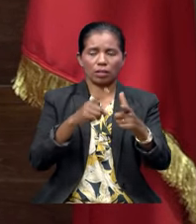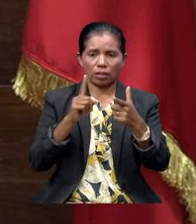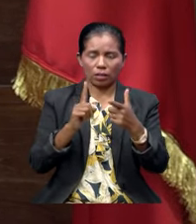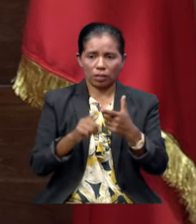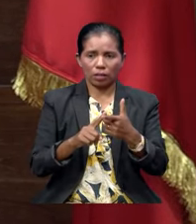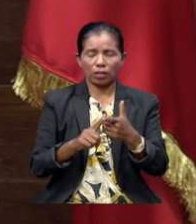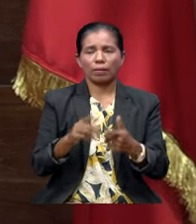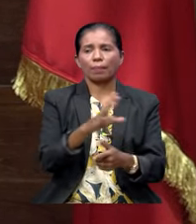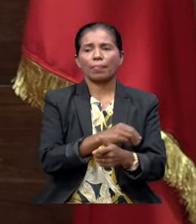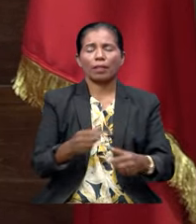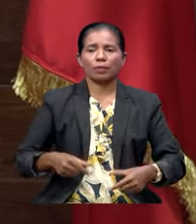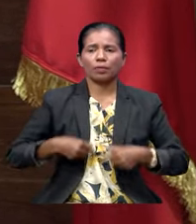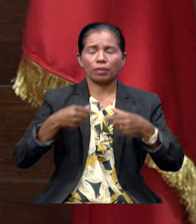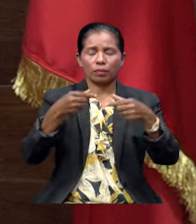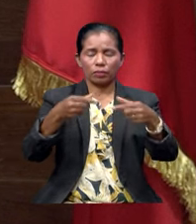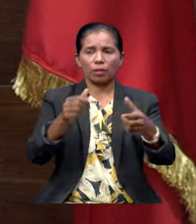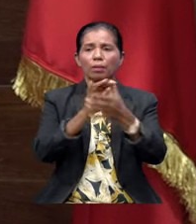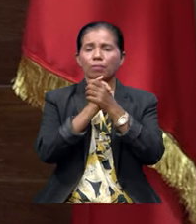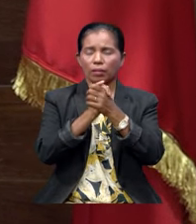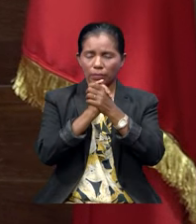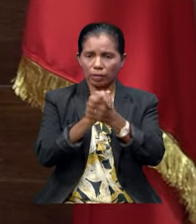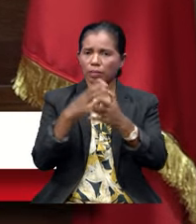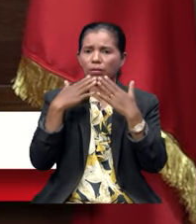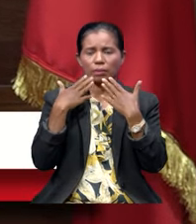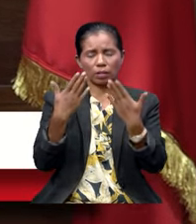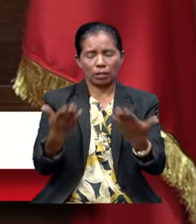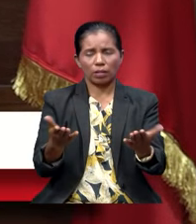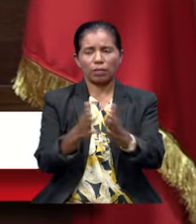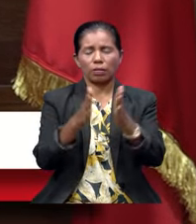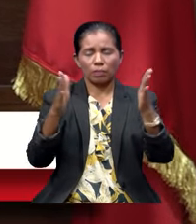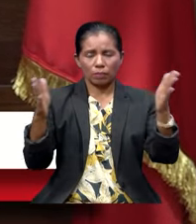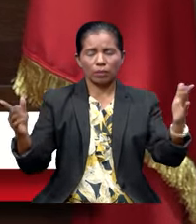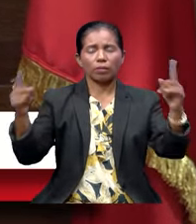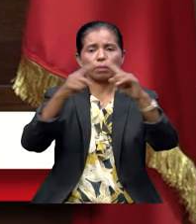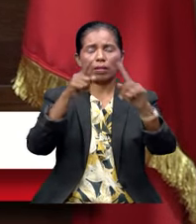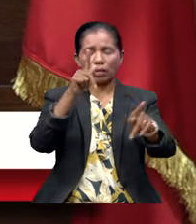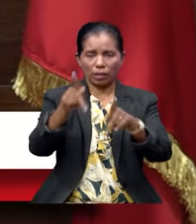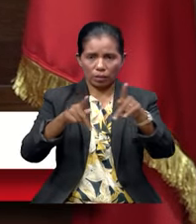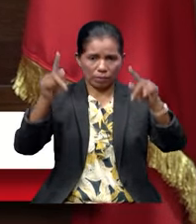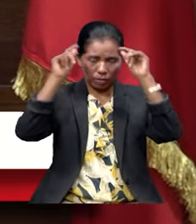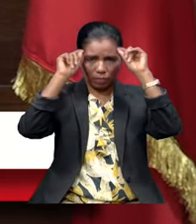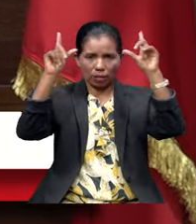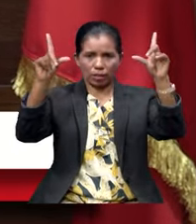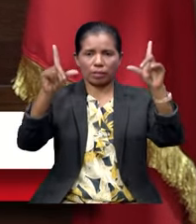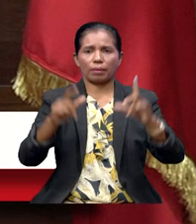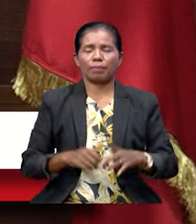Anaran, foi parabéns, agradecimento bom para o povo Timor-Leste.